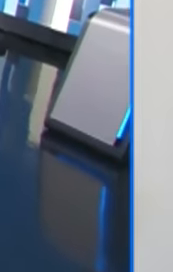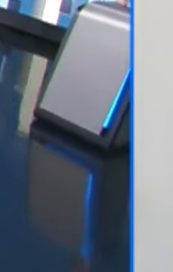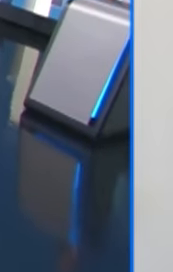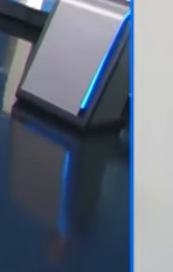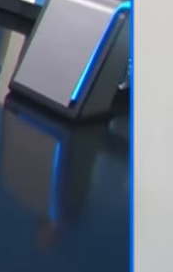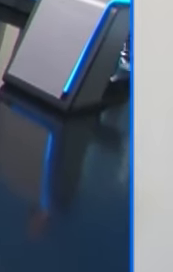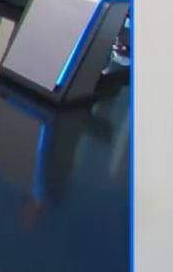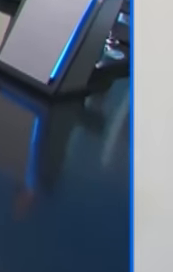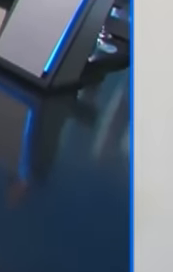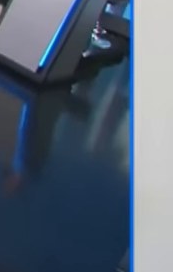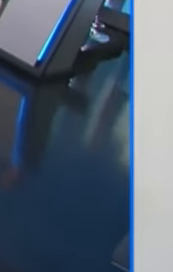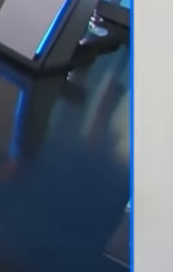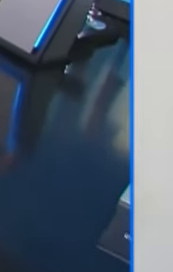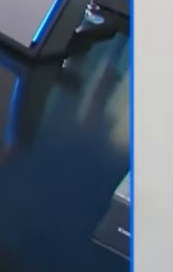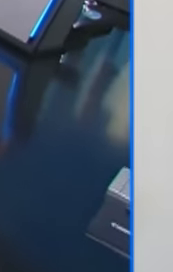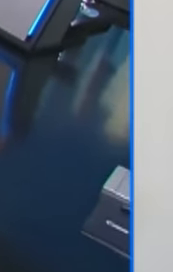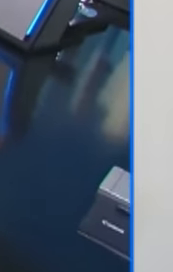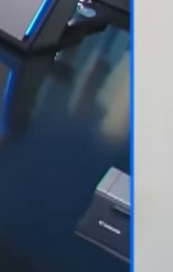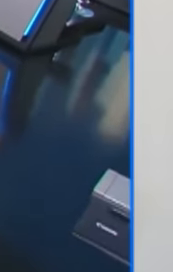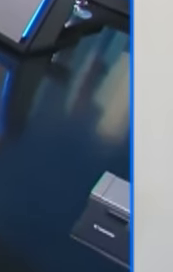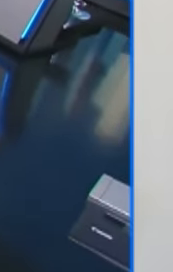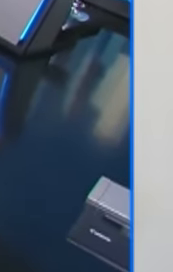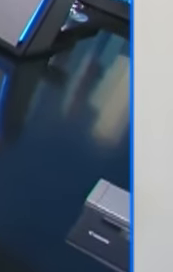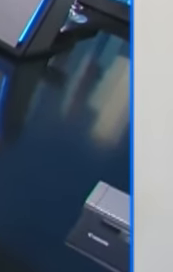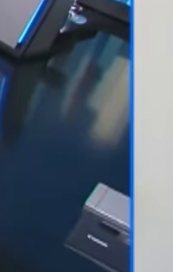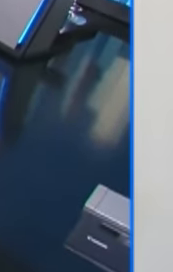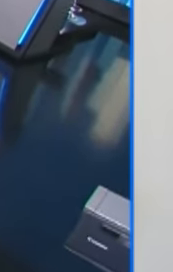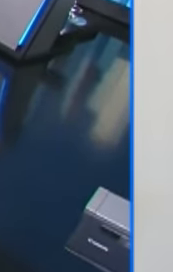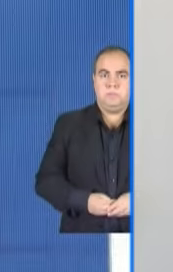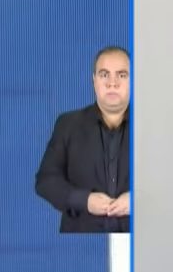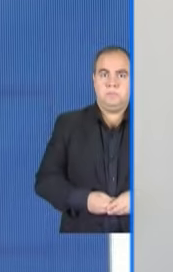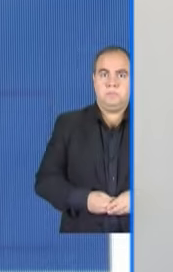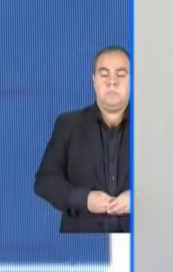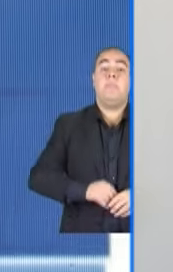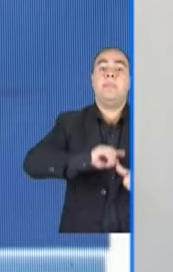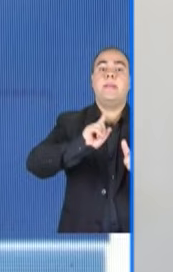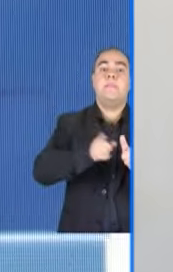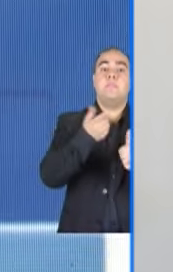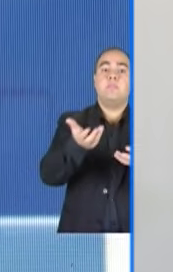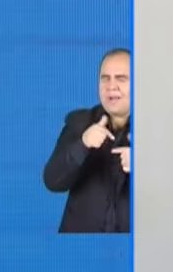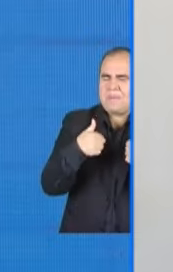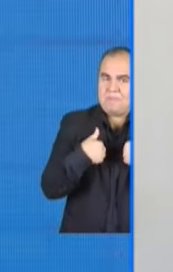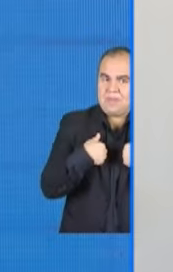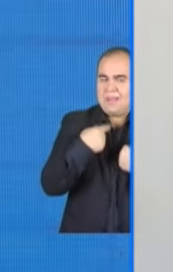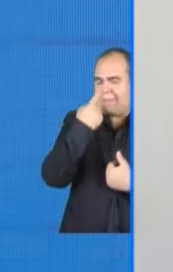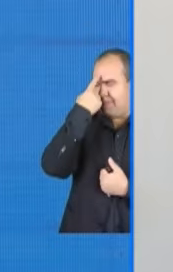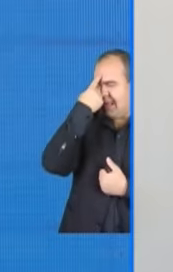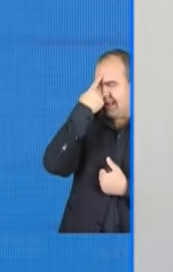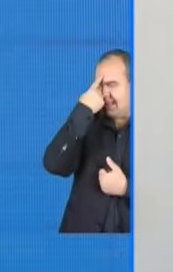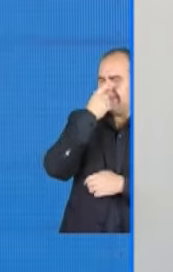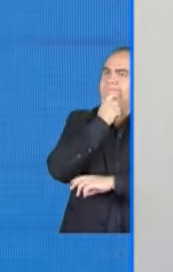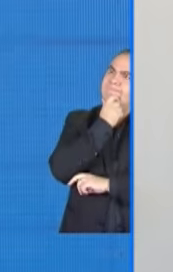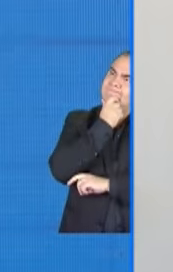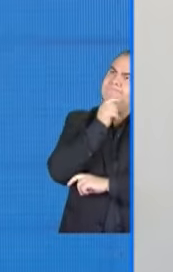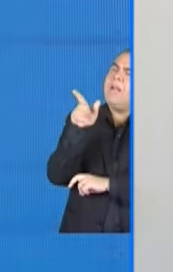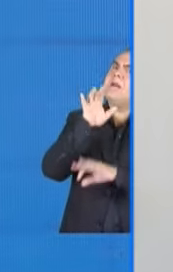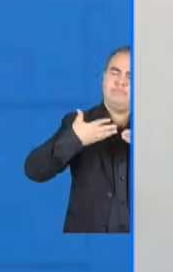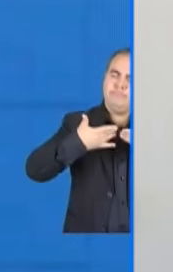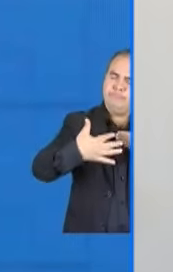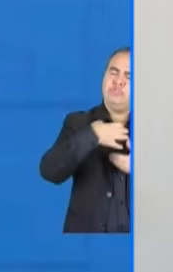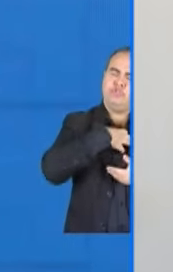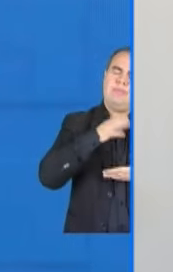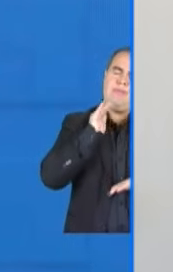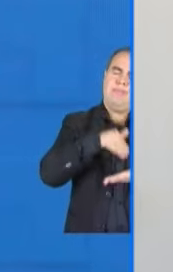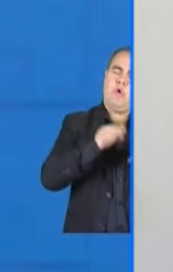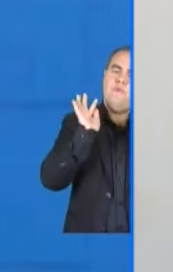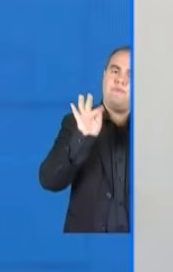uma solução para o Nunes, né? É um elemento positivo para o Nunes ele ter uma rejeição tão baixa, porque significa que